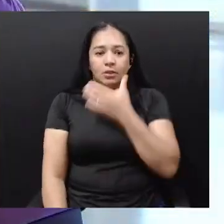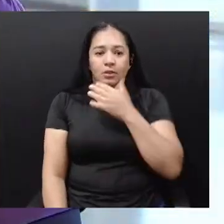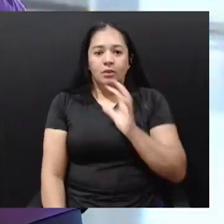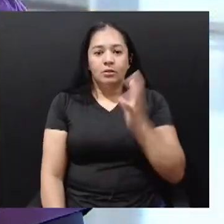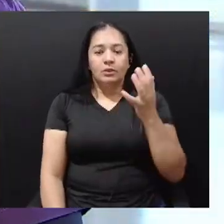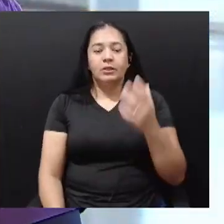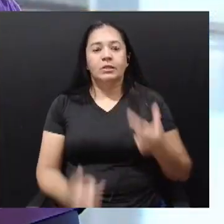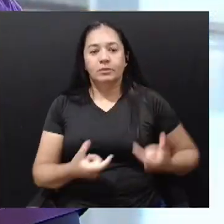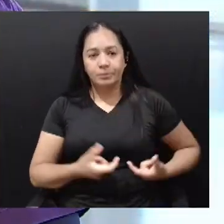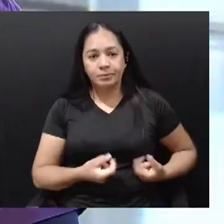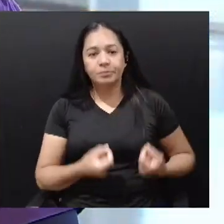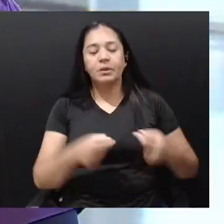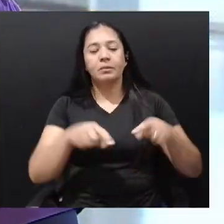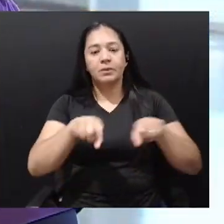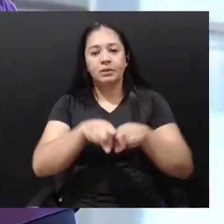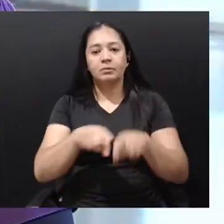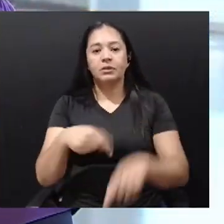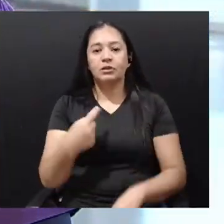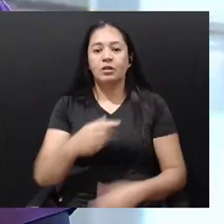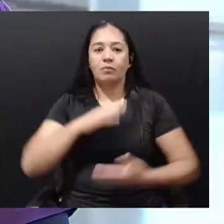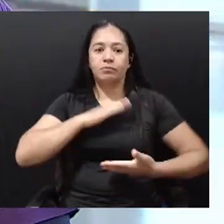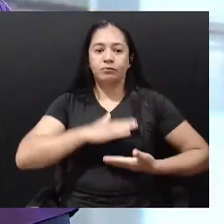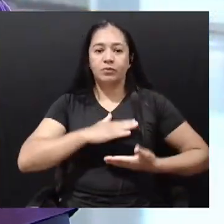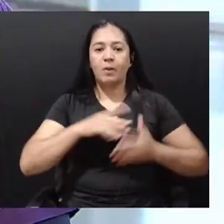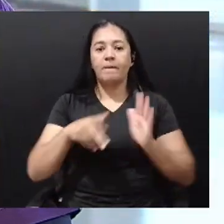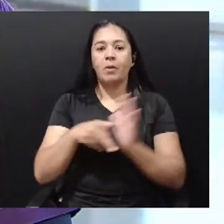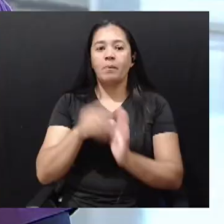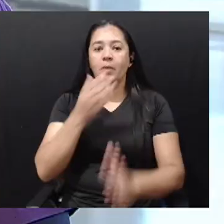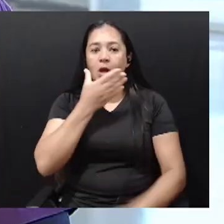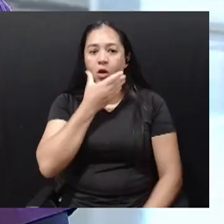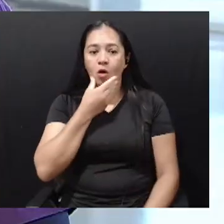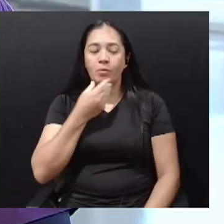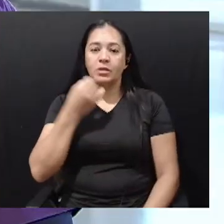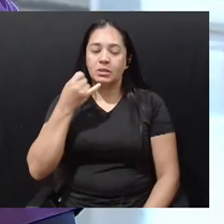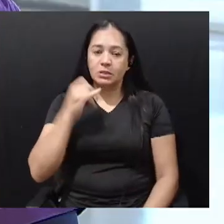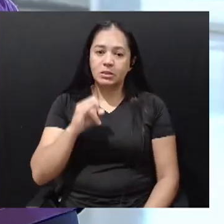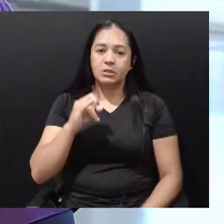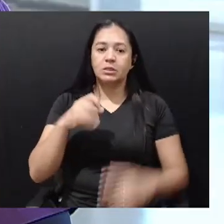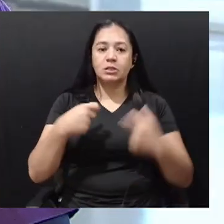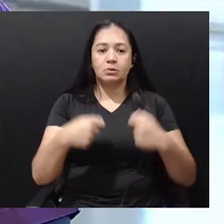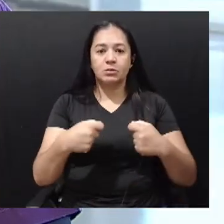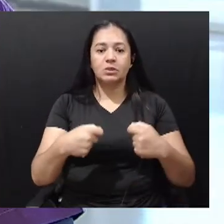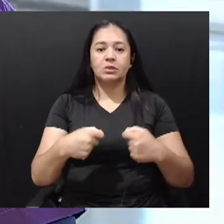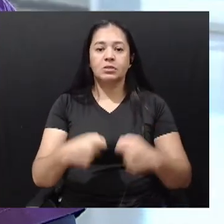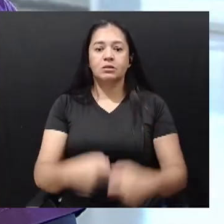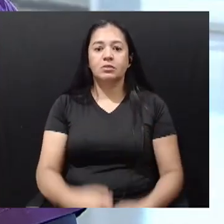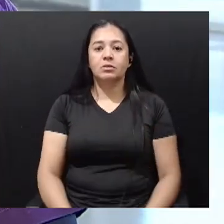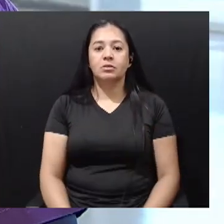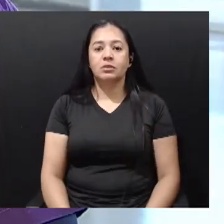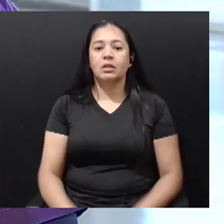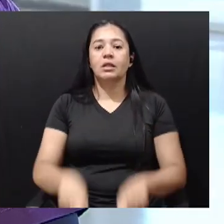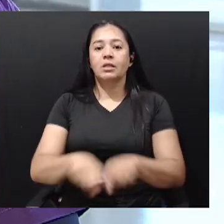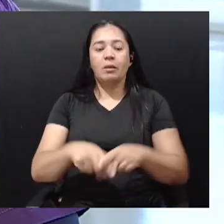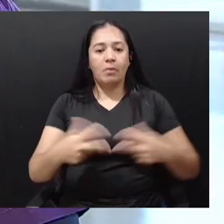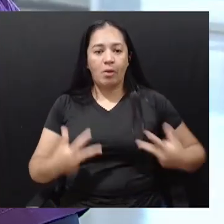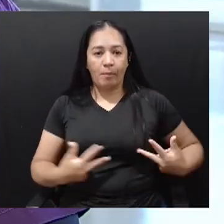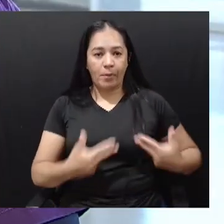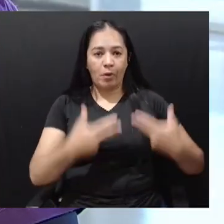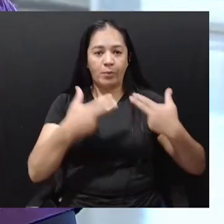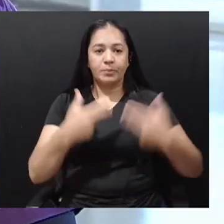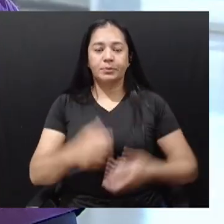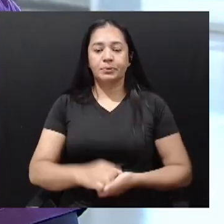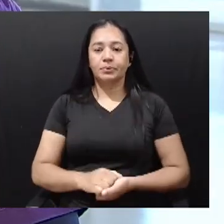aqui a gente faz mamografia também para homens, caso eles tenham a lesão, e fazemos biópsias também. Bom, estamos aqui na Avenida